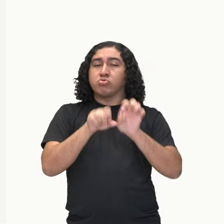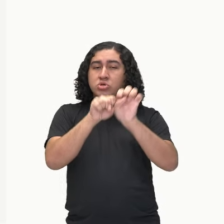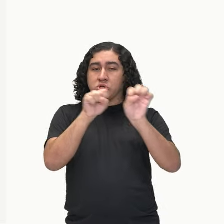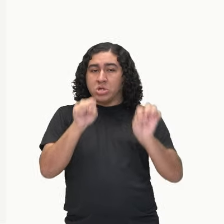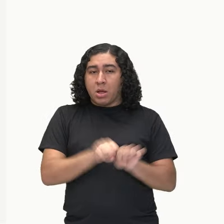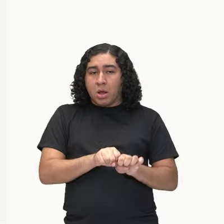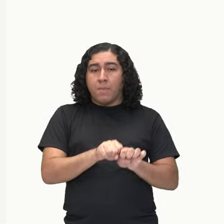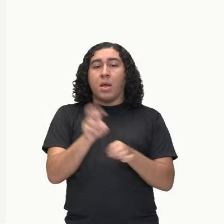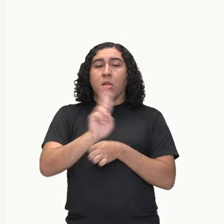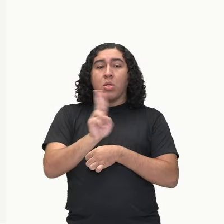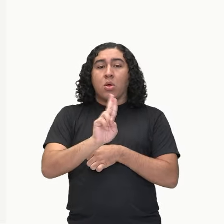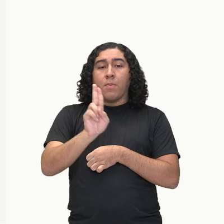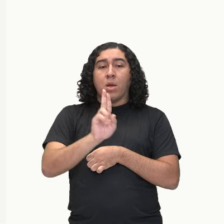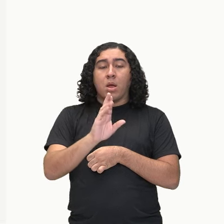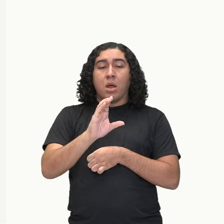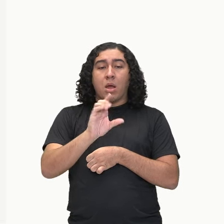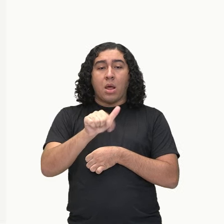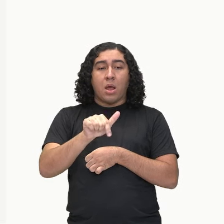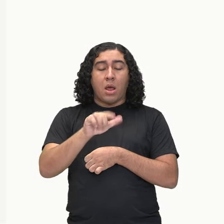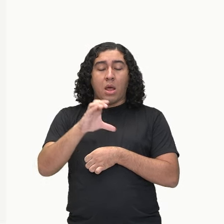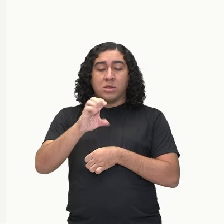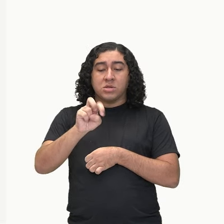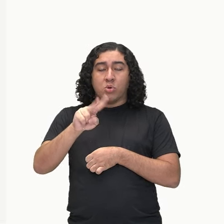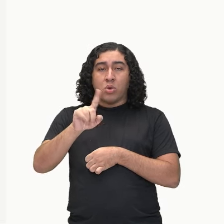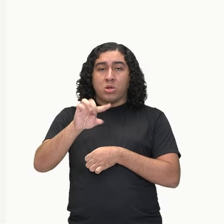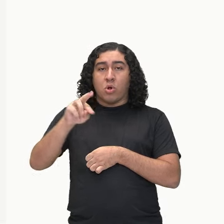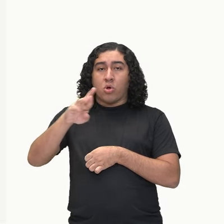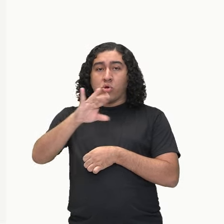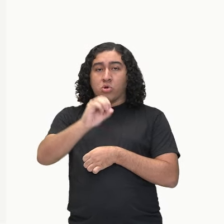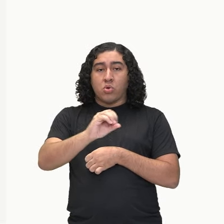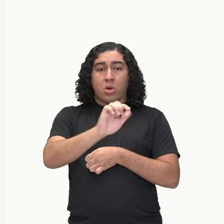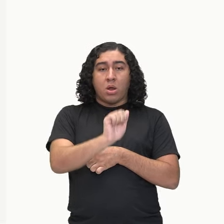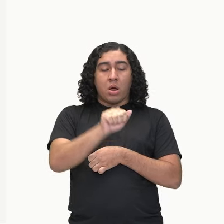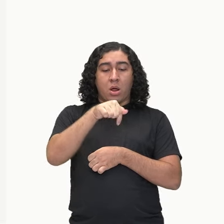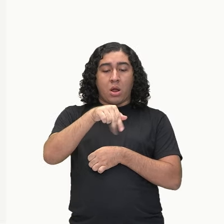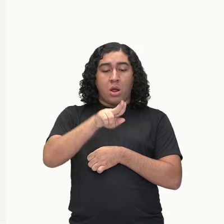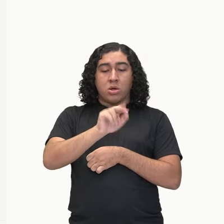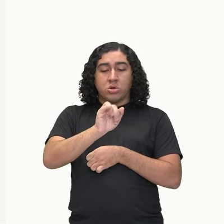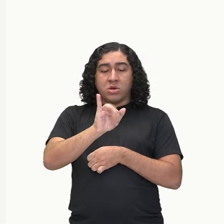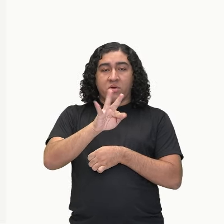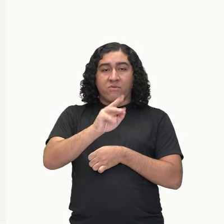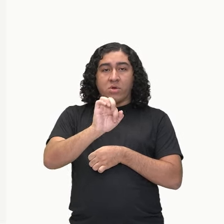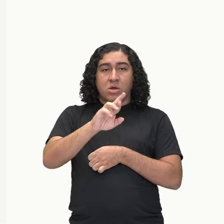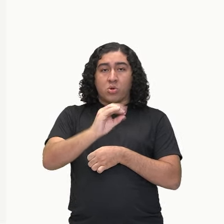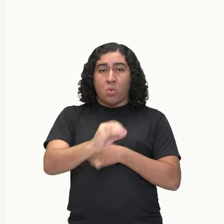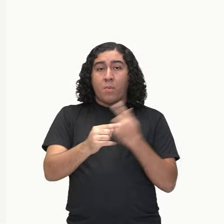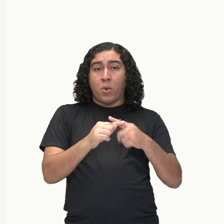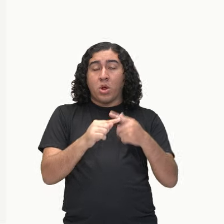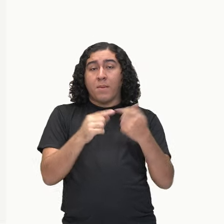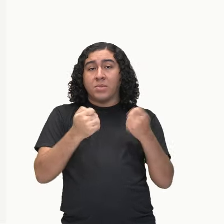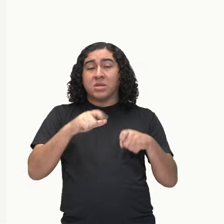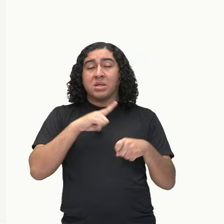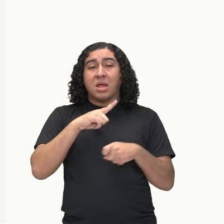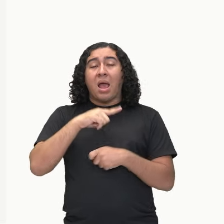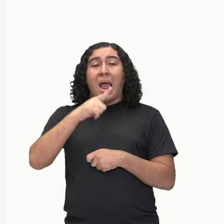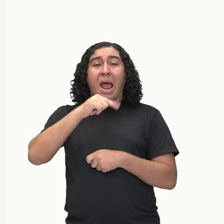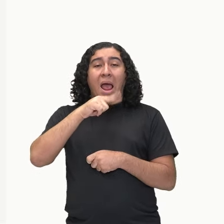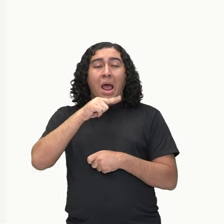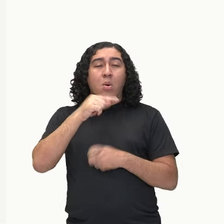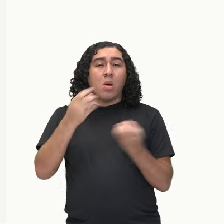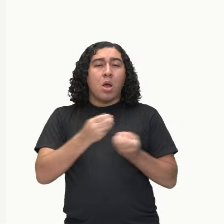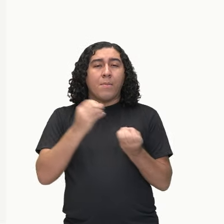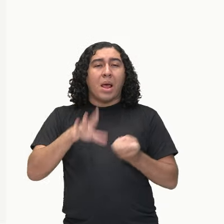né, chamado de circulatório aquífero, onde eles vão precisar da presença da passagem de líquido, né,